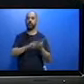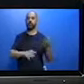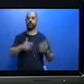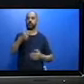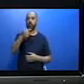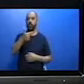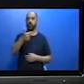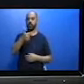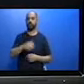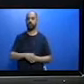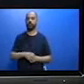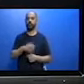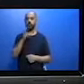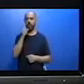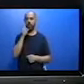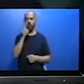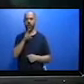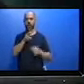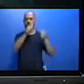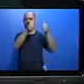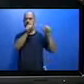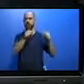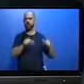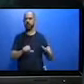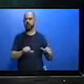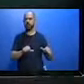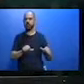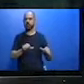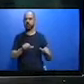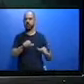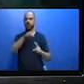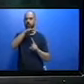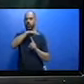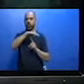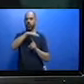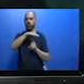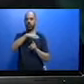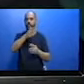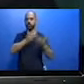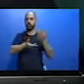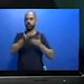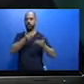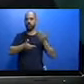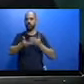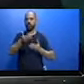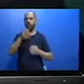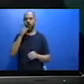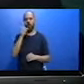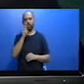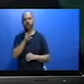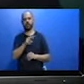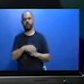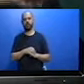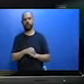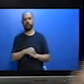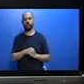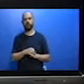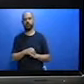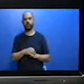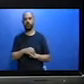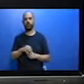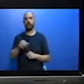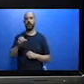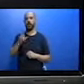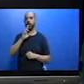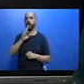volte a observar o cartaz sobre escambinho olhando de novo é secar respondam a letra a